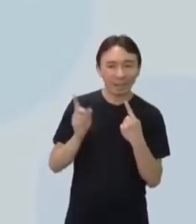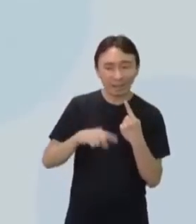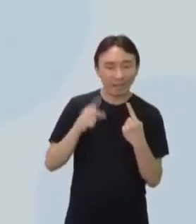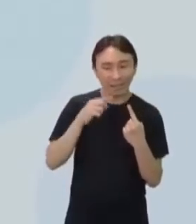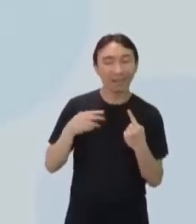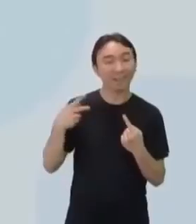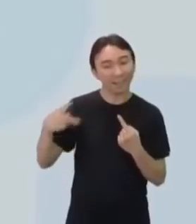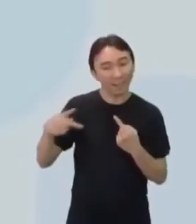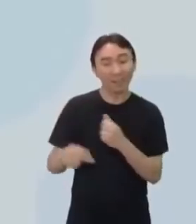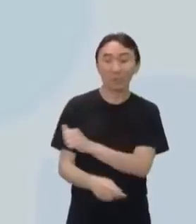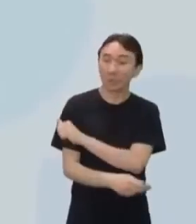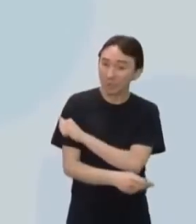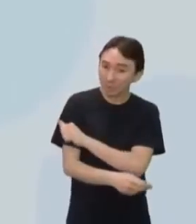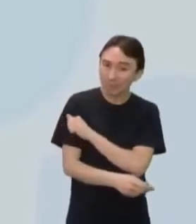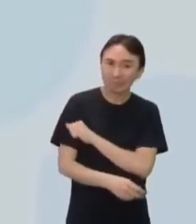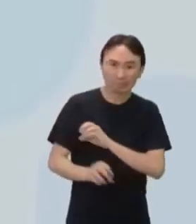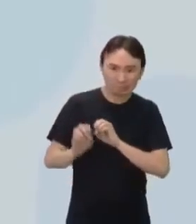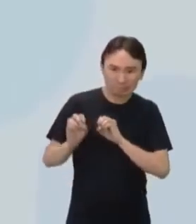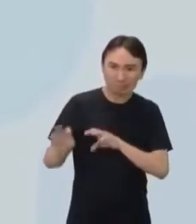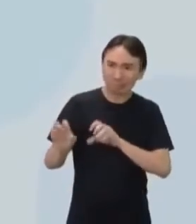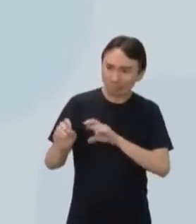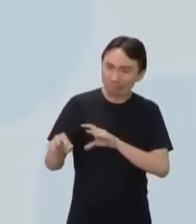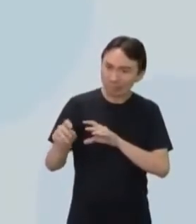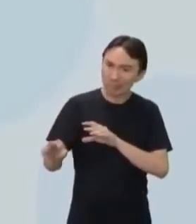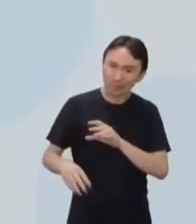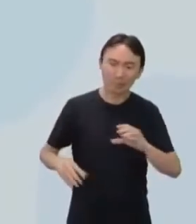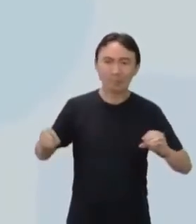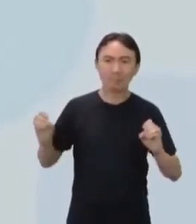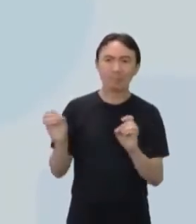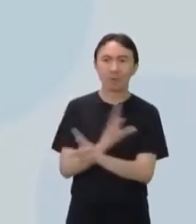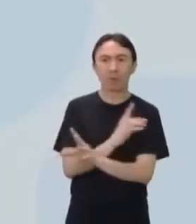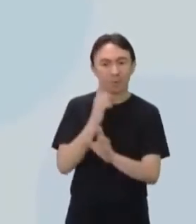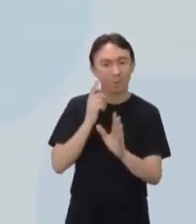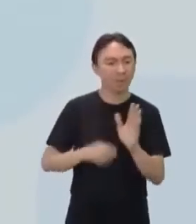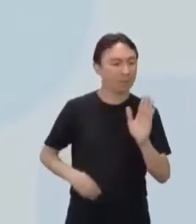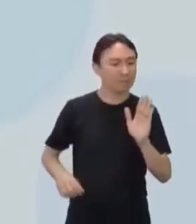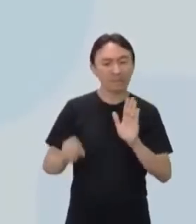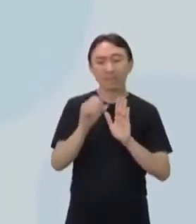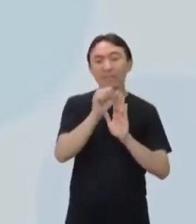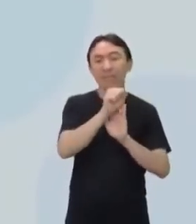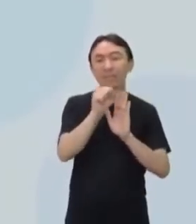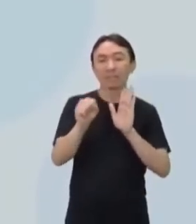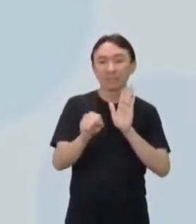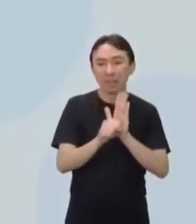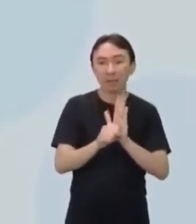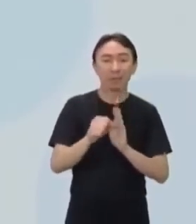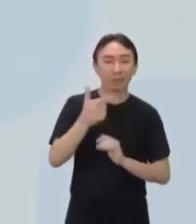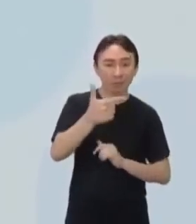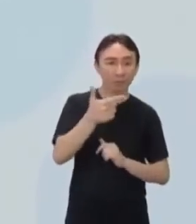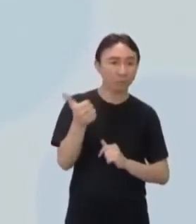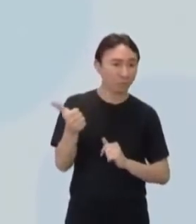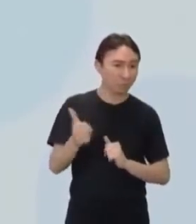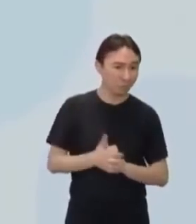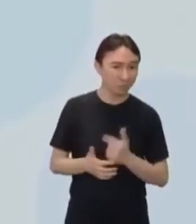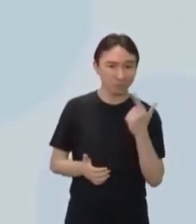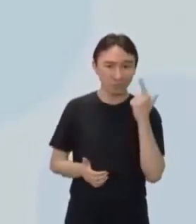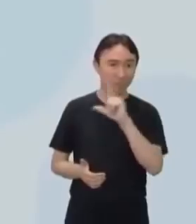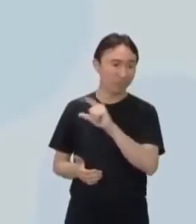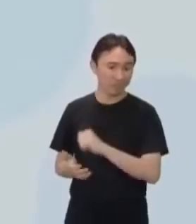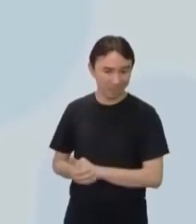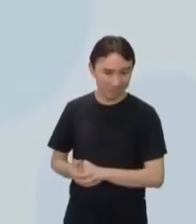para o século XXI, né, que é uma das premissas basilares nossas enquanto rede, enquanto profissionais da educação,